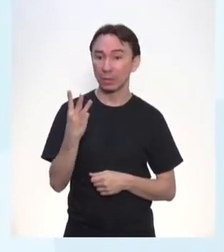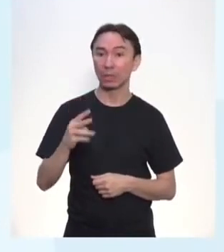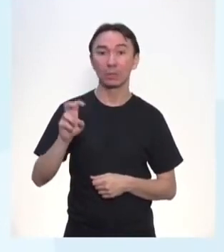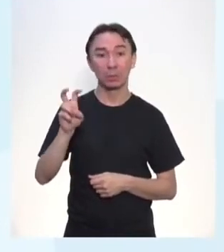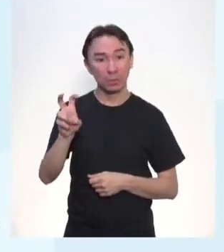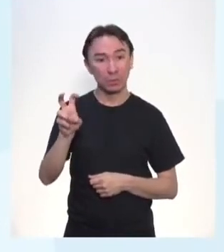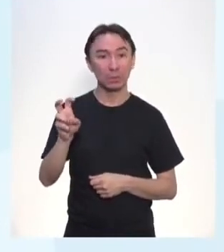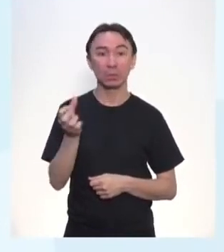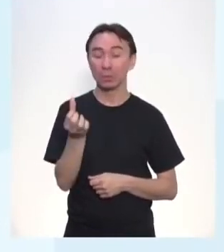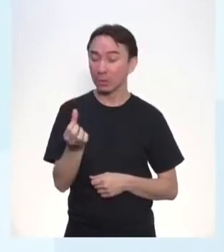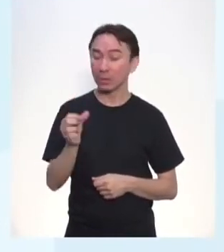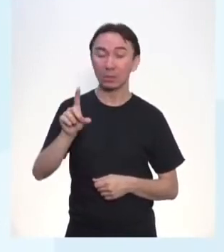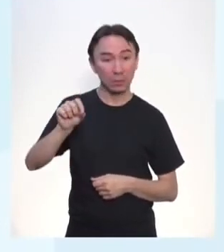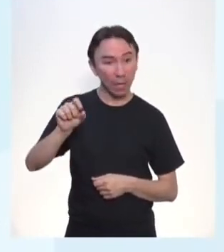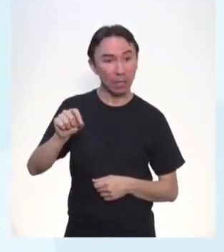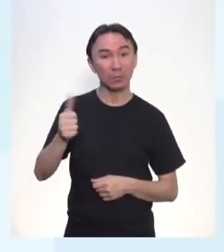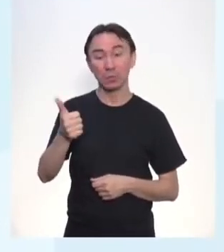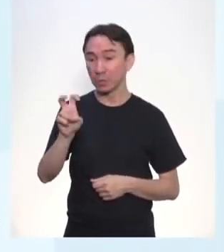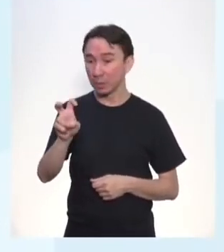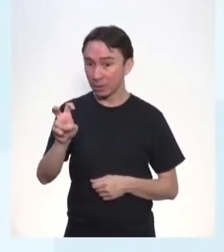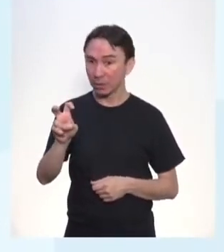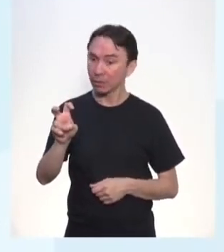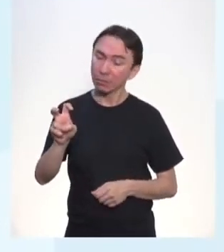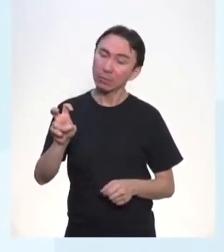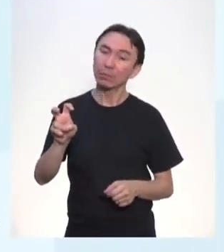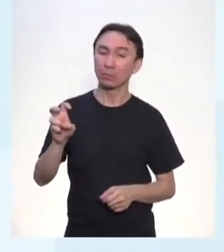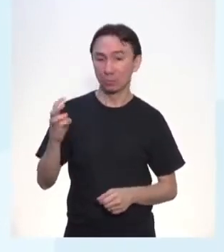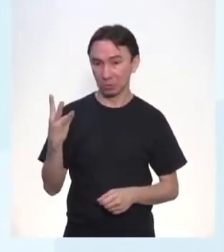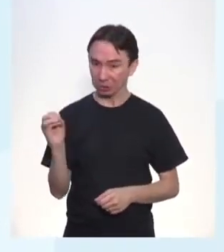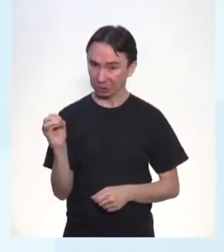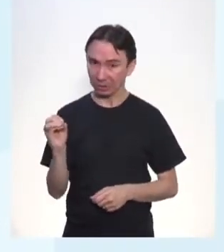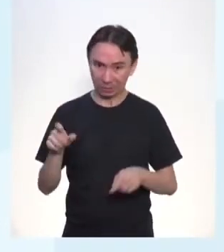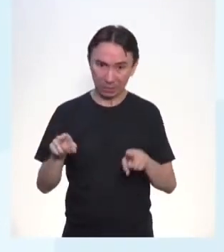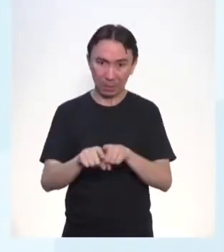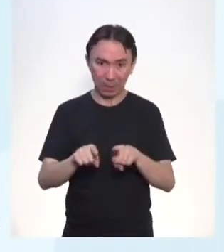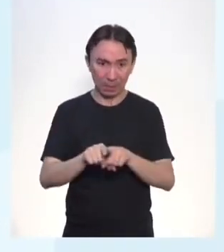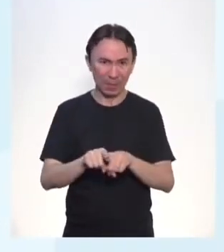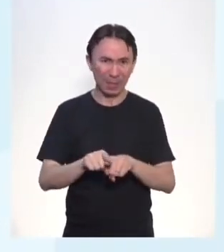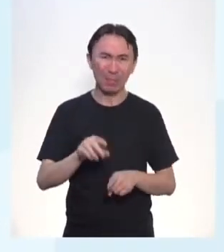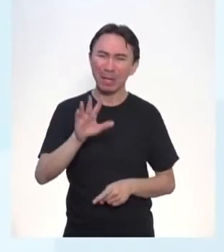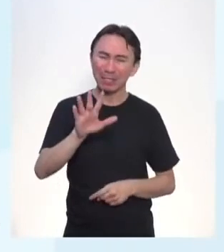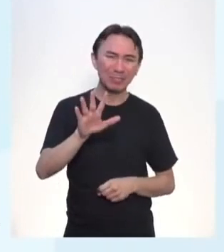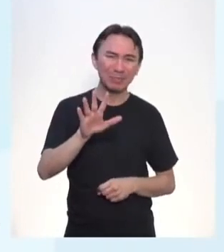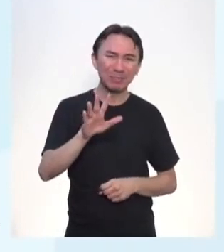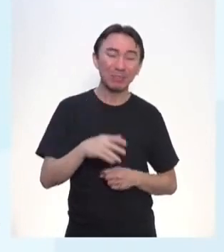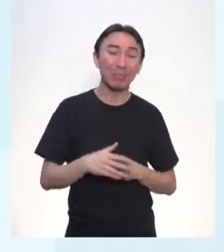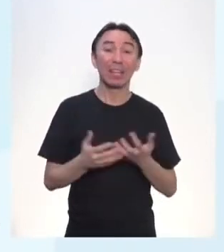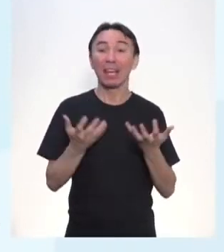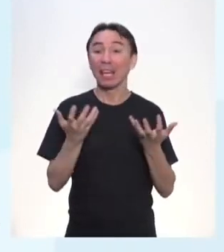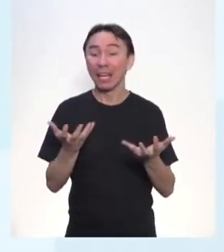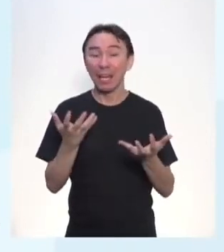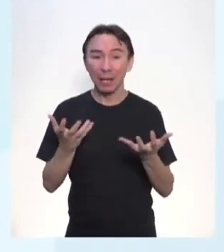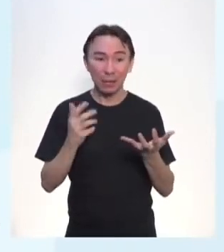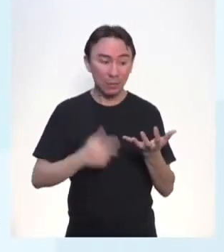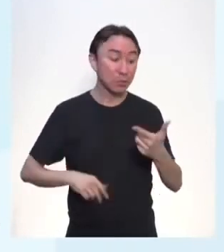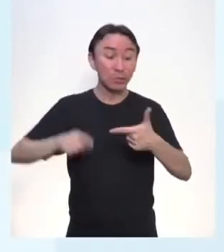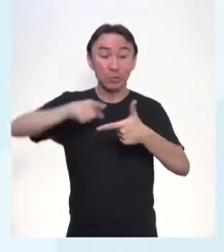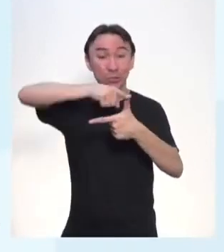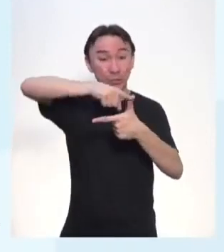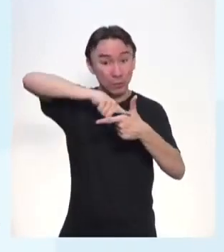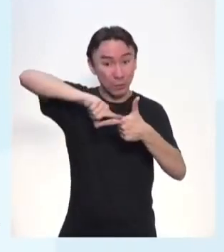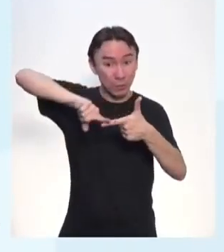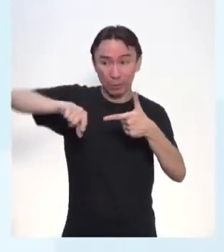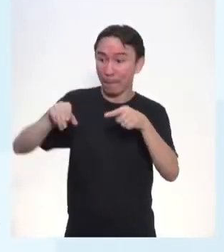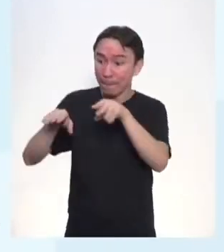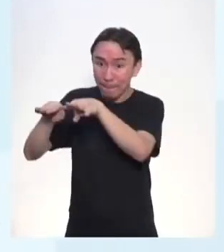5, o 6, o 10, o 15 e o próprio 30. Mas qual que é o ponto? Eu quero que divida igualmente, né? Então,